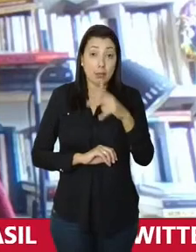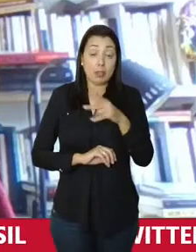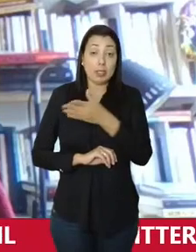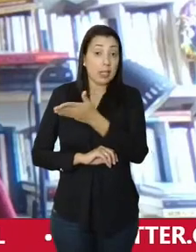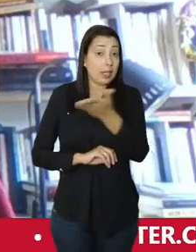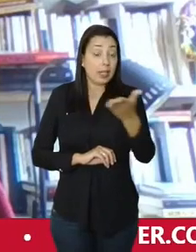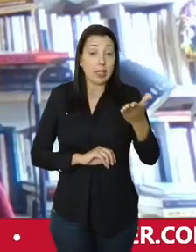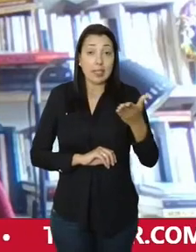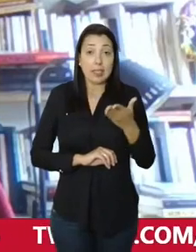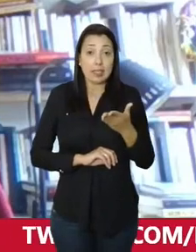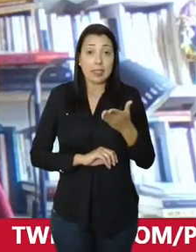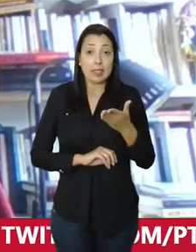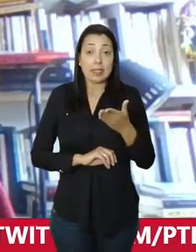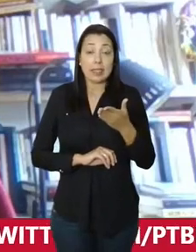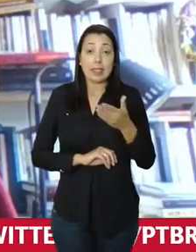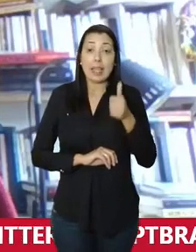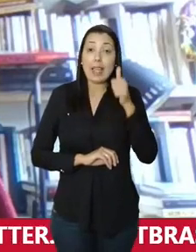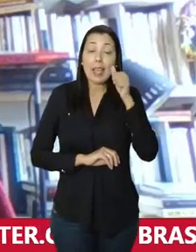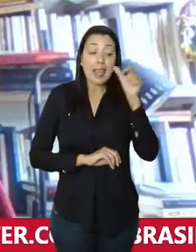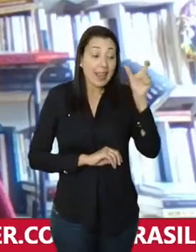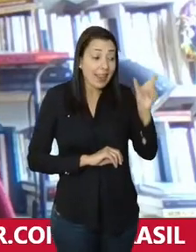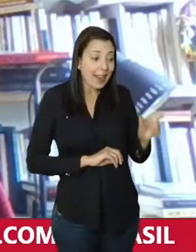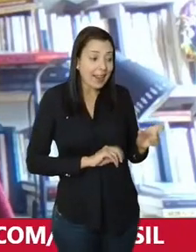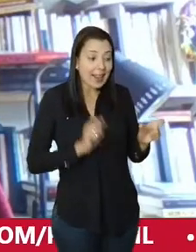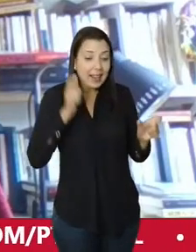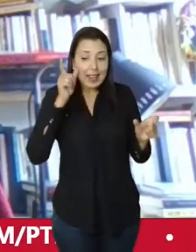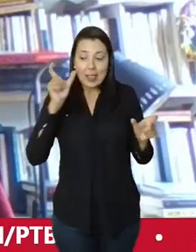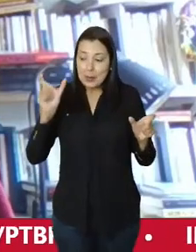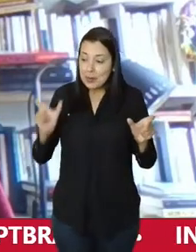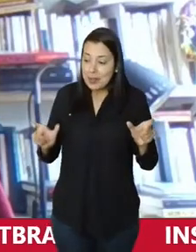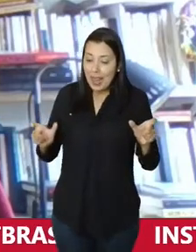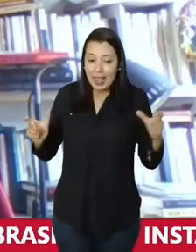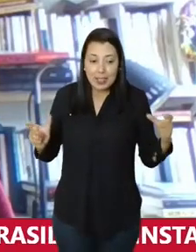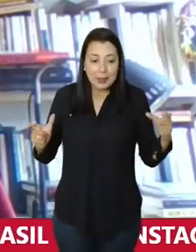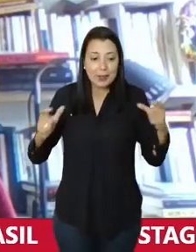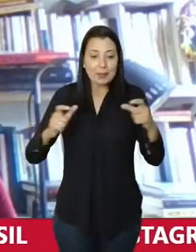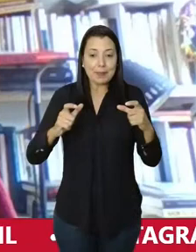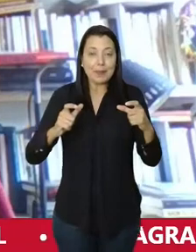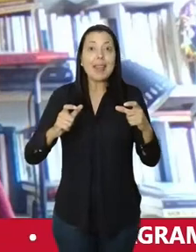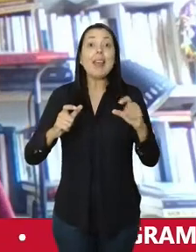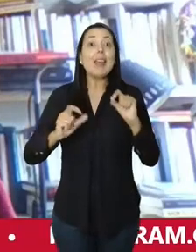vocês, Elas por Elas, é